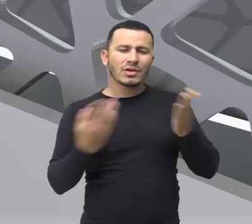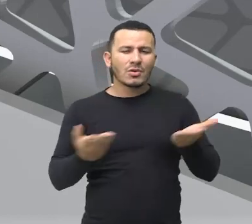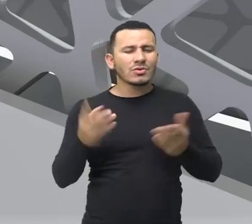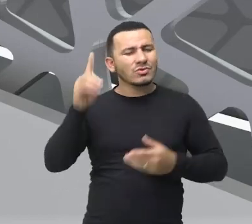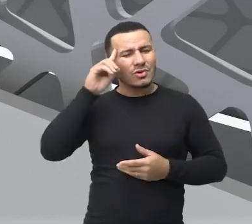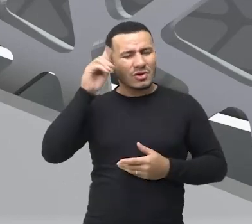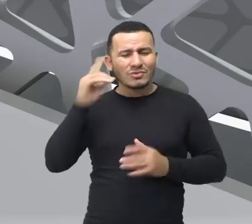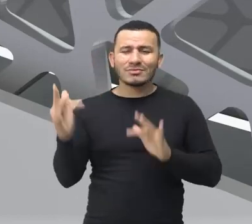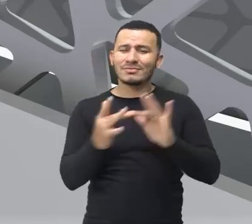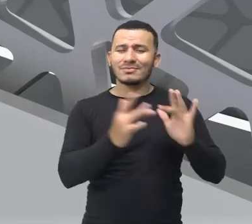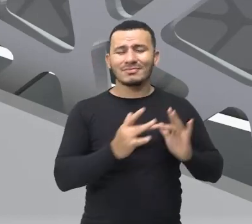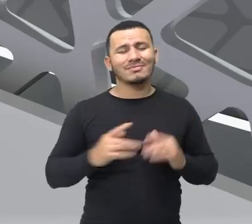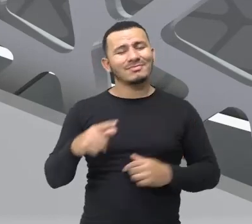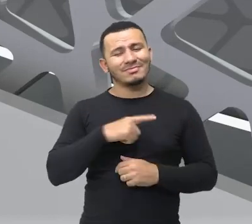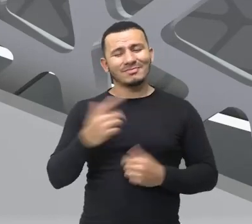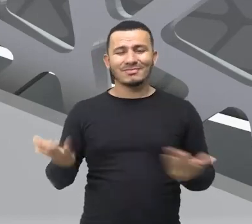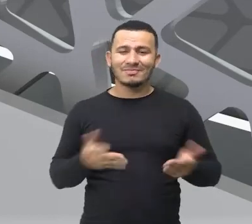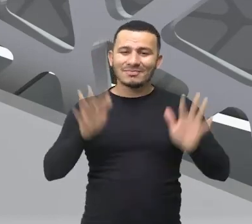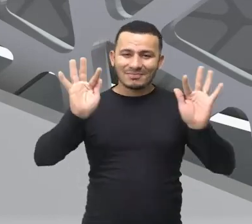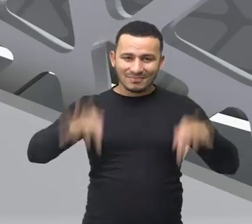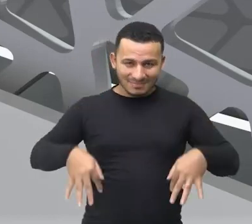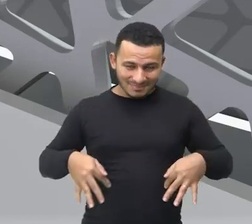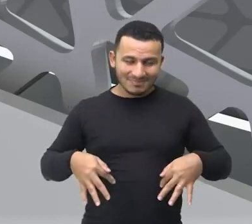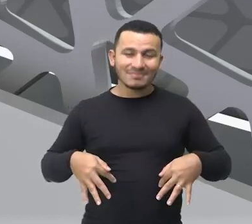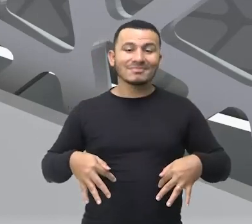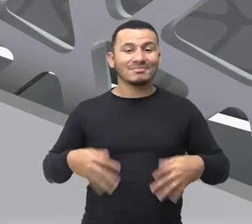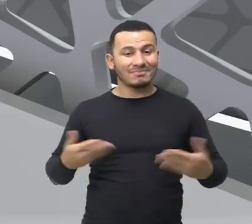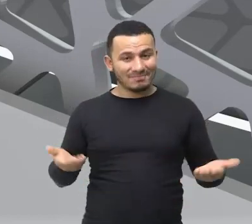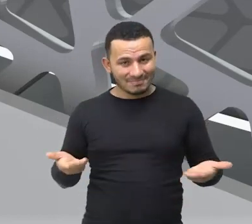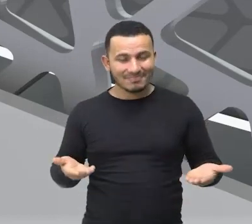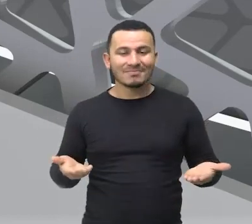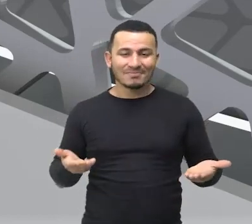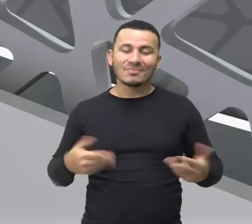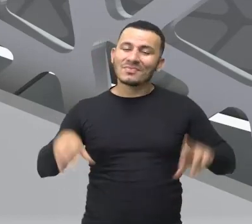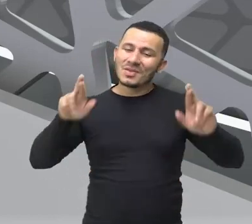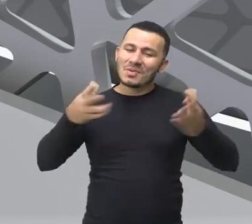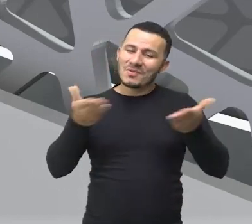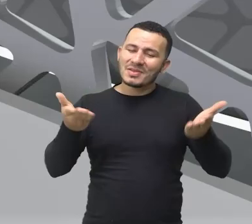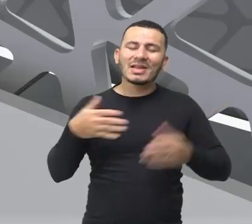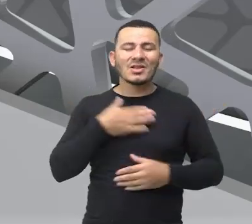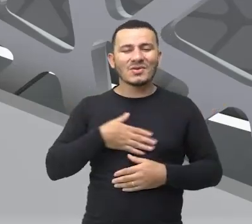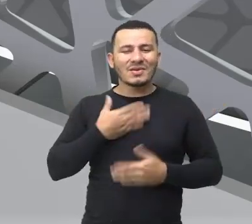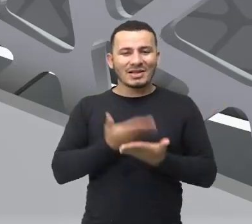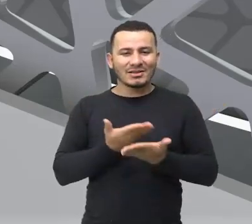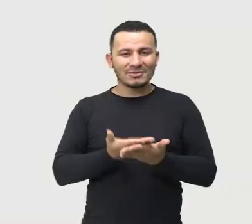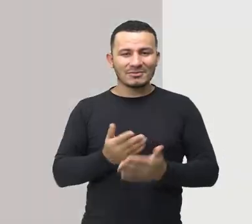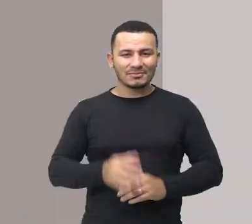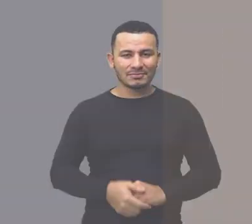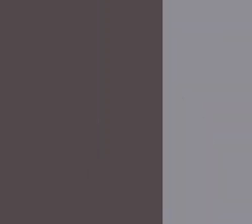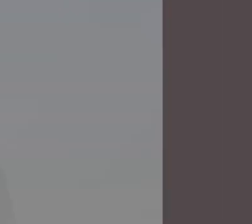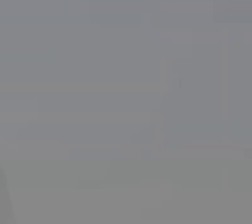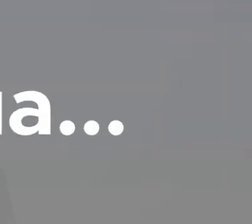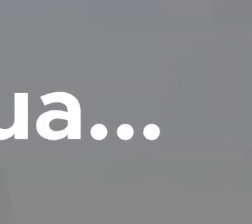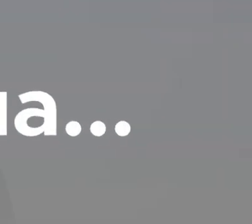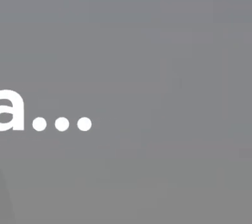a dia, tá bom? Encerro a nossa aula aqui, certo? Espero que vocês tenham gostado.